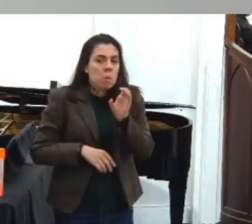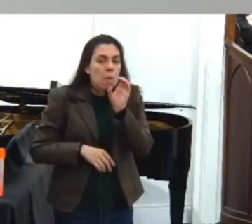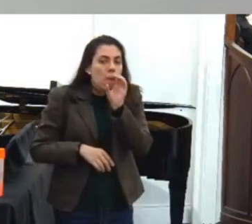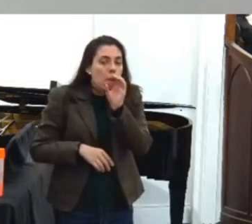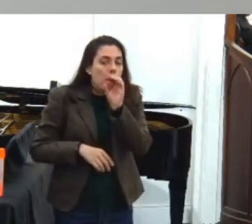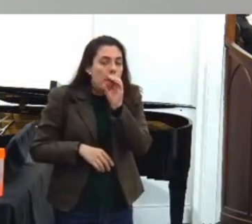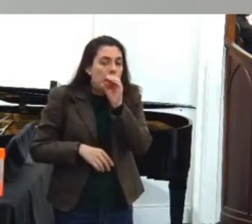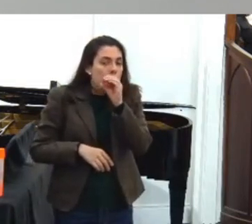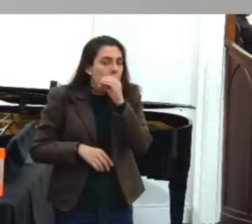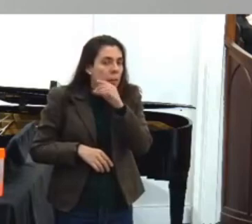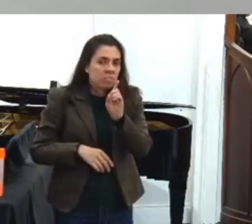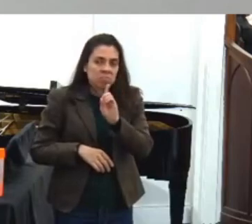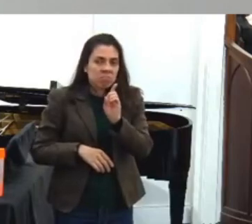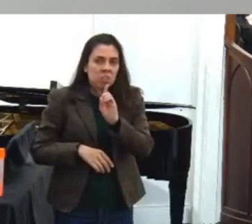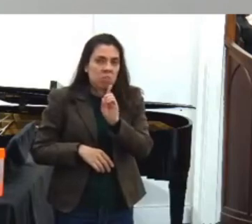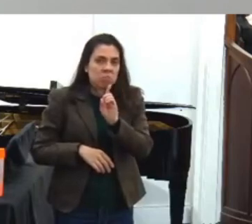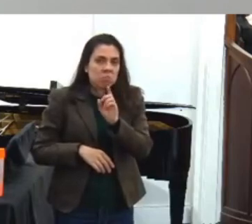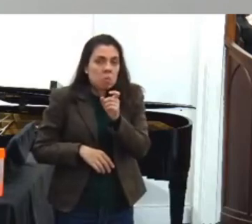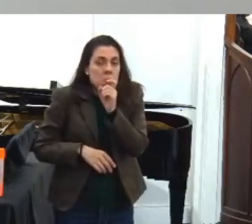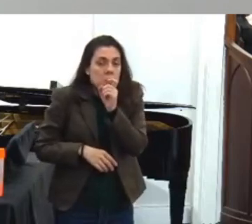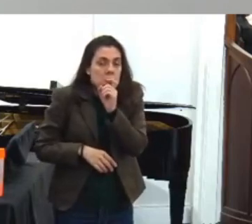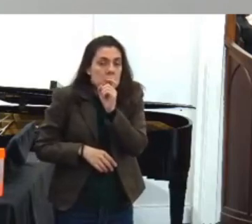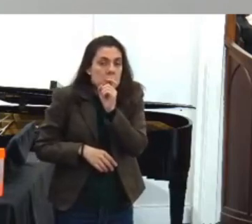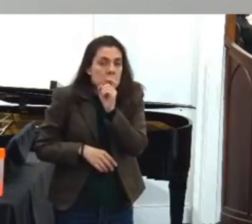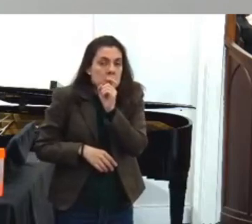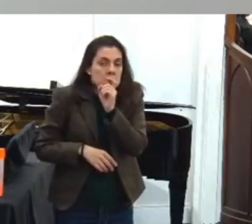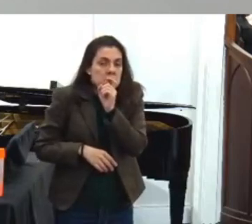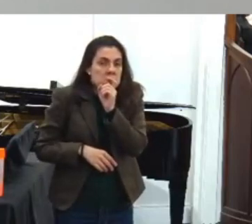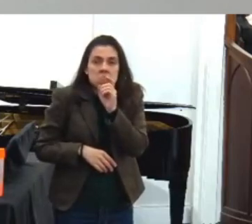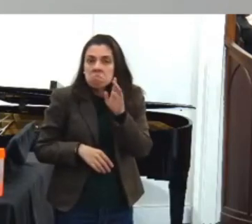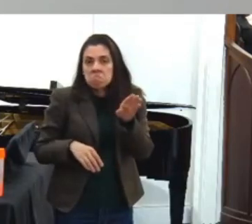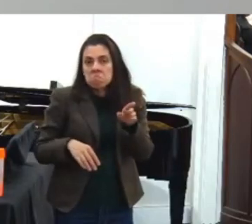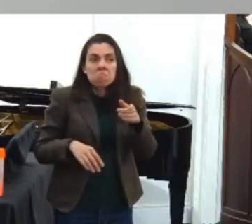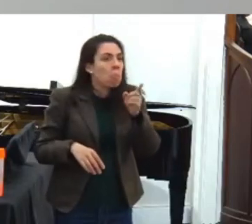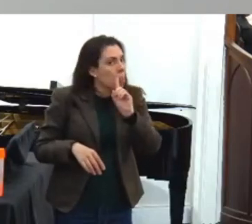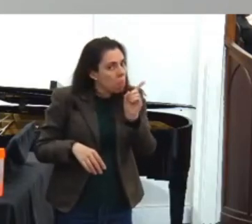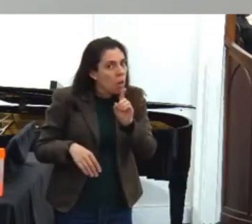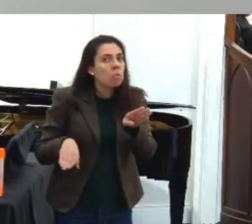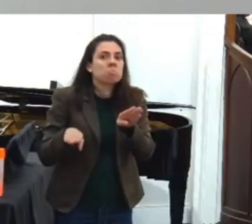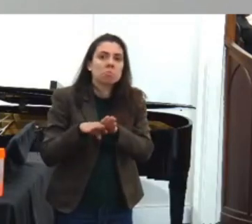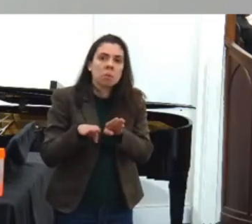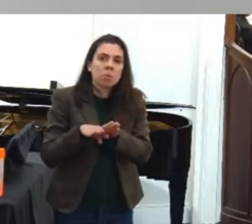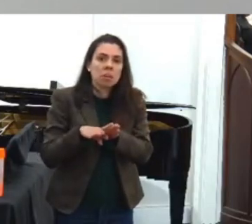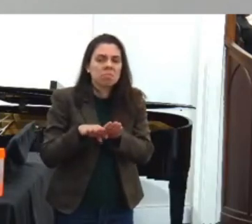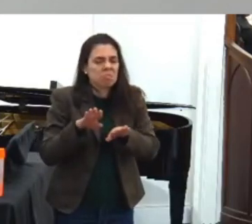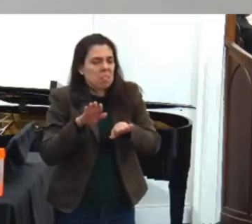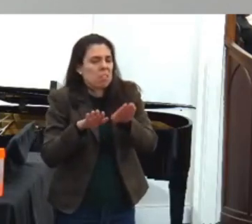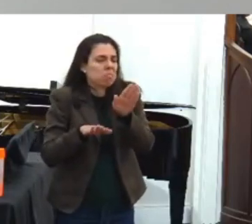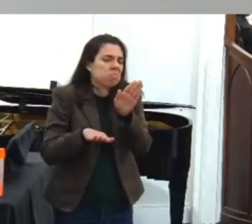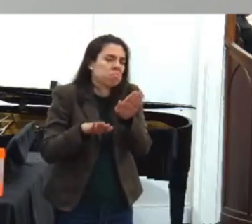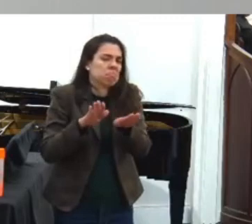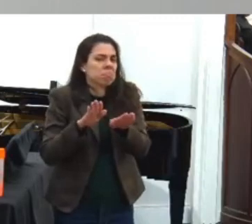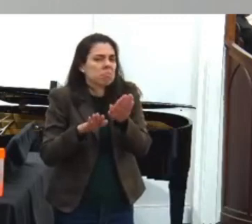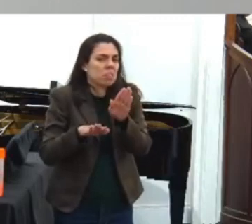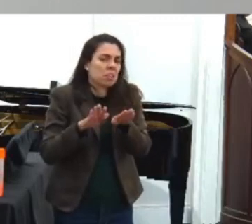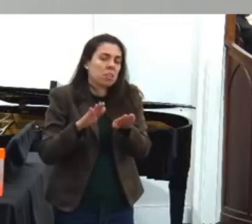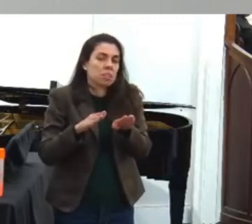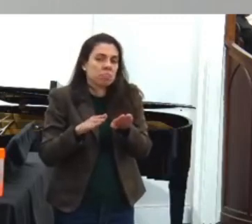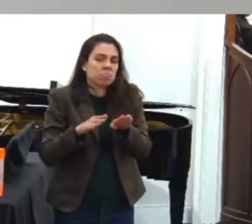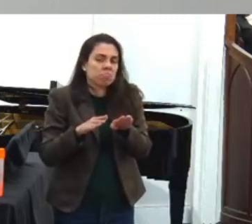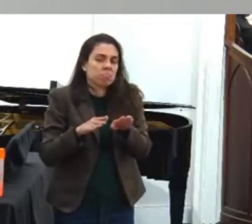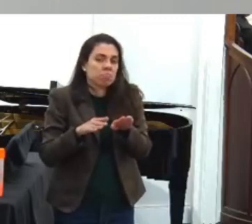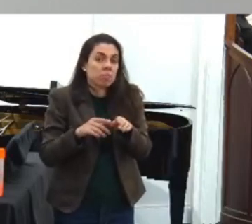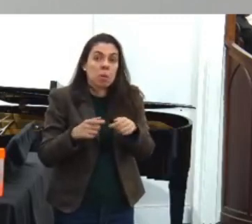quente. Quem dera você fosse frio ou quente. Assim, porque você